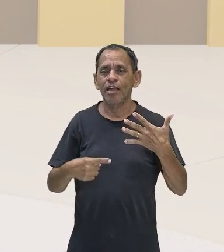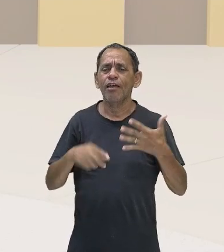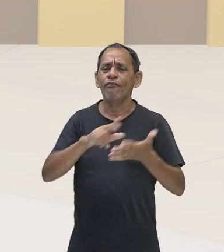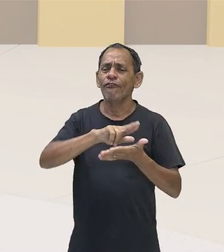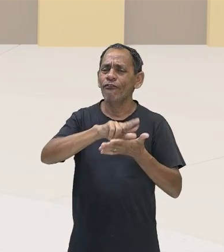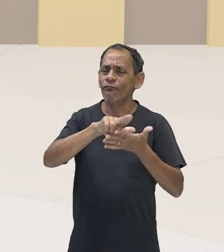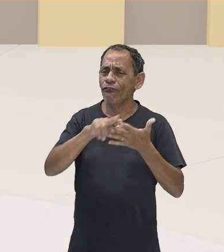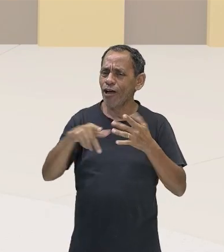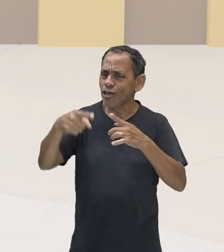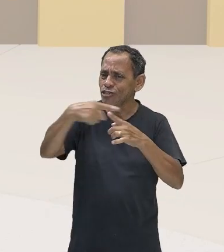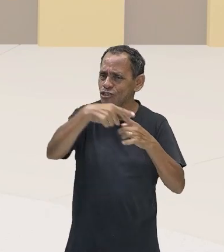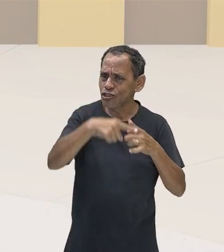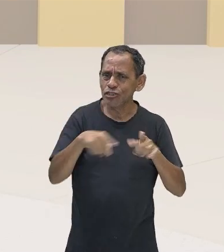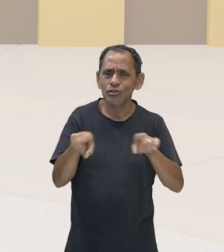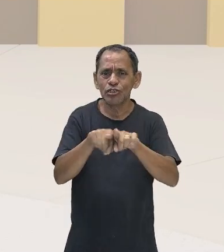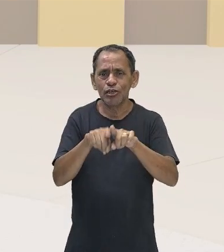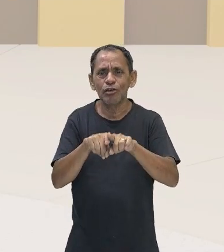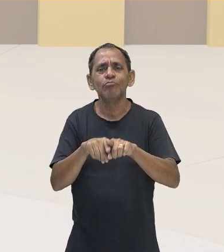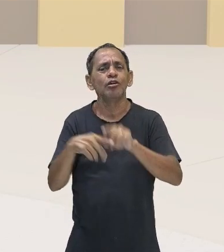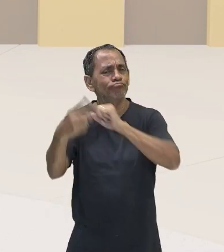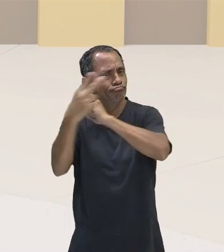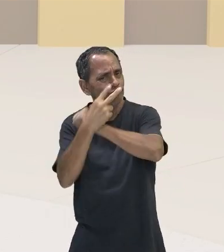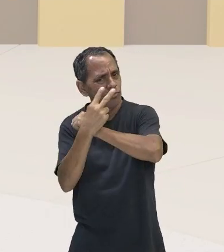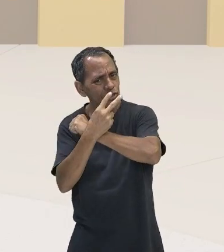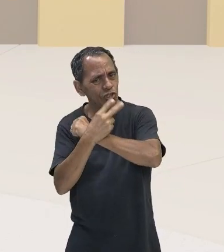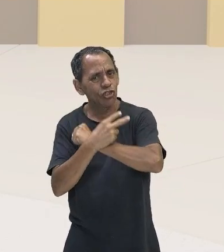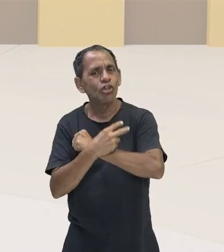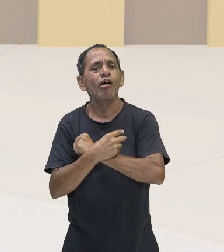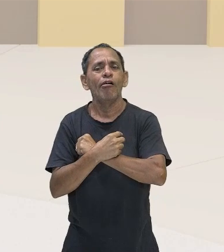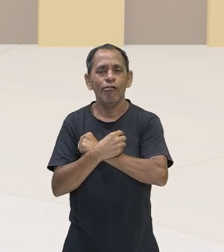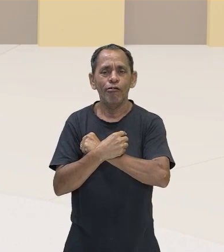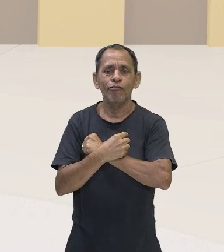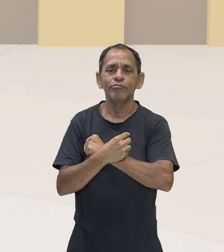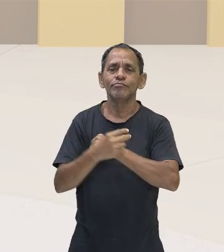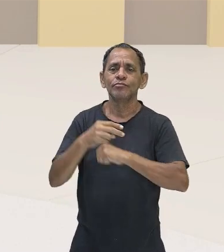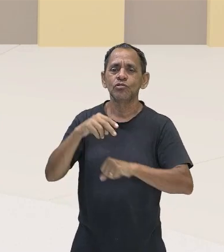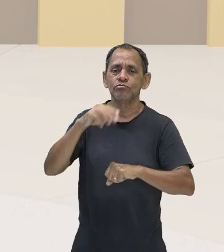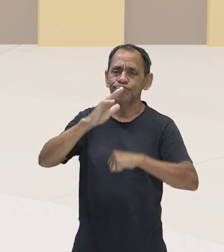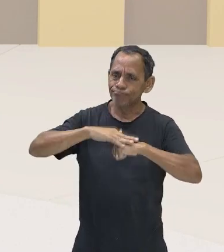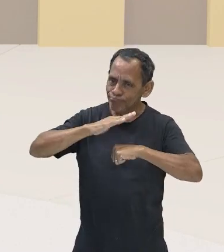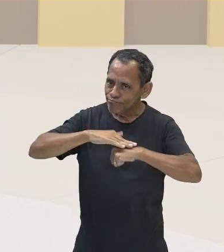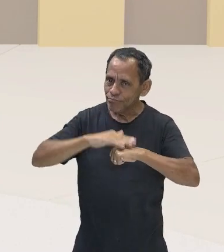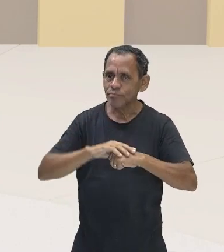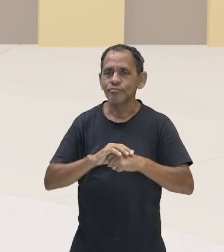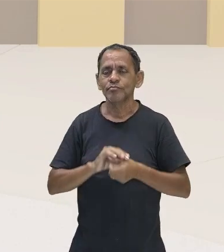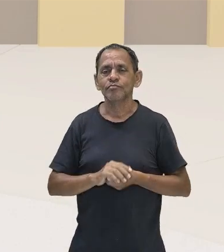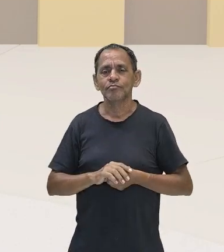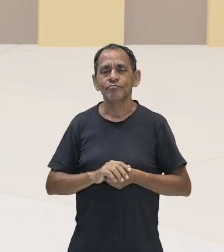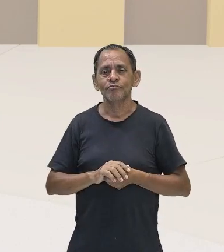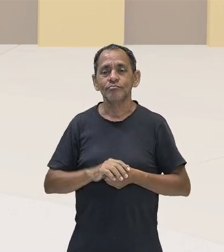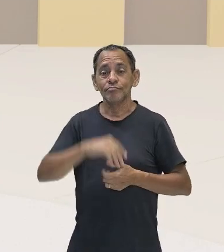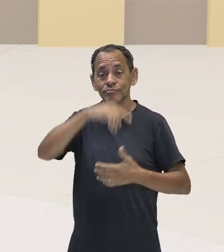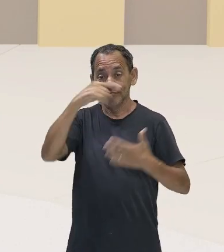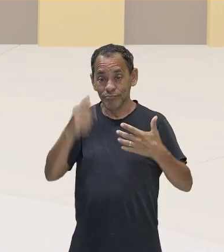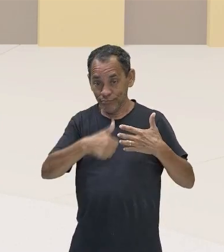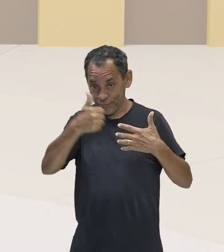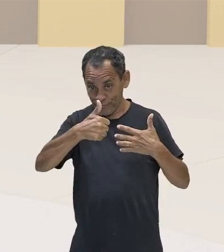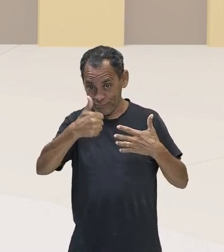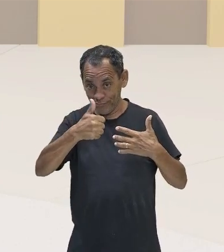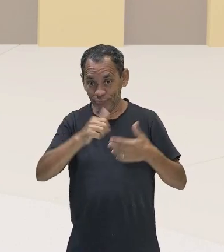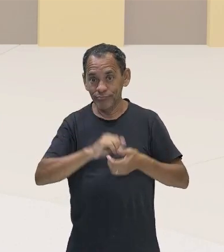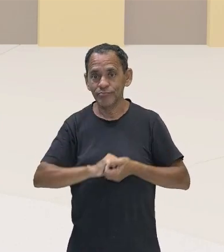vários tipos de autocuidado e a gente vai ver aqui com mais atenção cada um. O primeiro tipo que nós vamos ver é